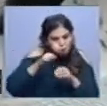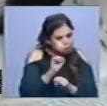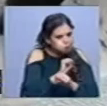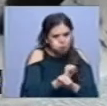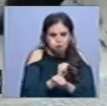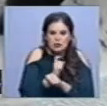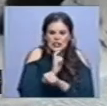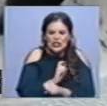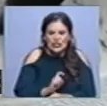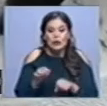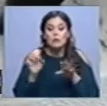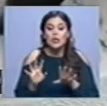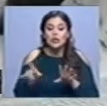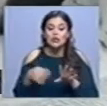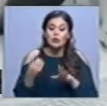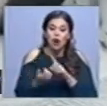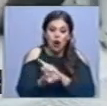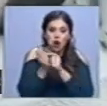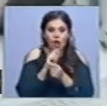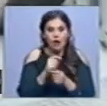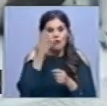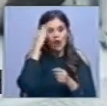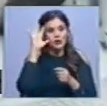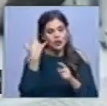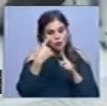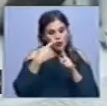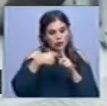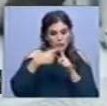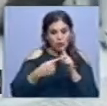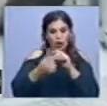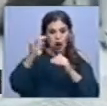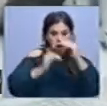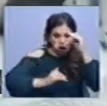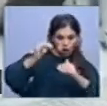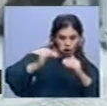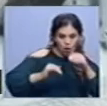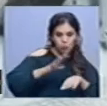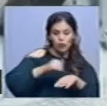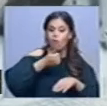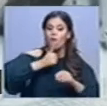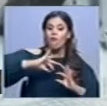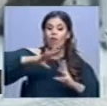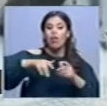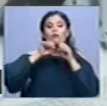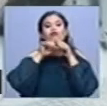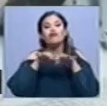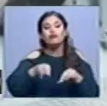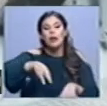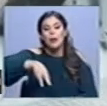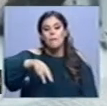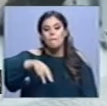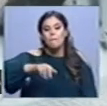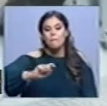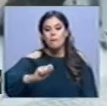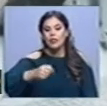gelo, mas que as mudanças da temperatura, devido à oscilação de Marte, ajudaram a libertar esse metano. E para termos uma